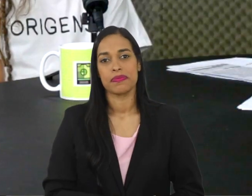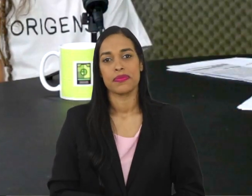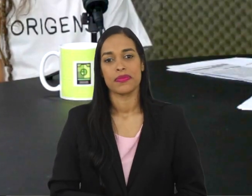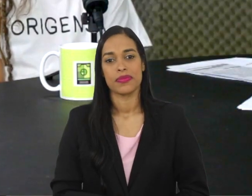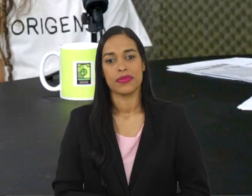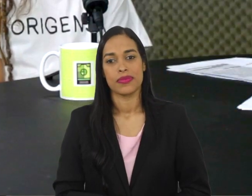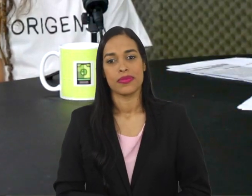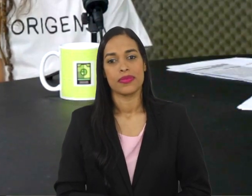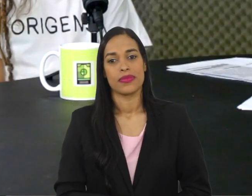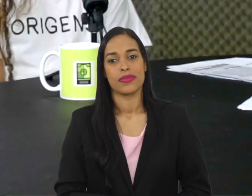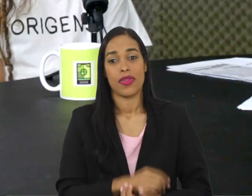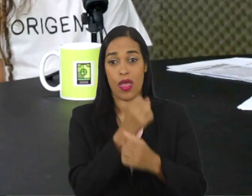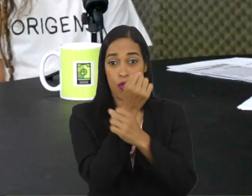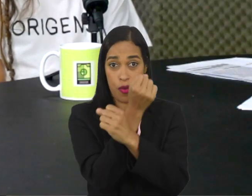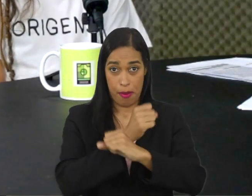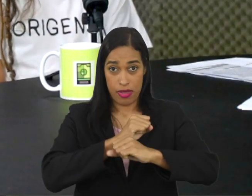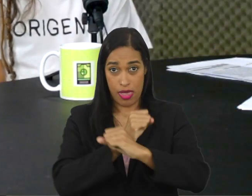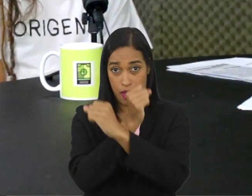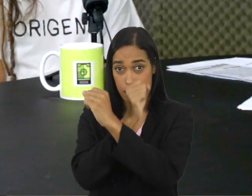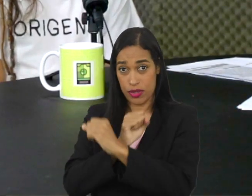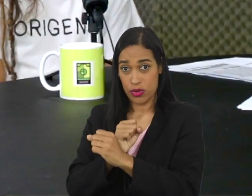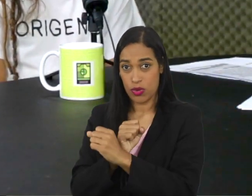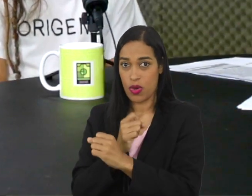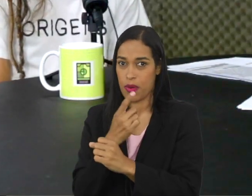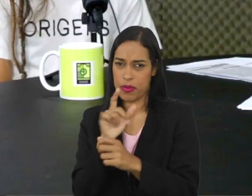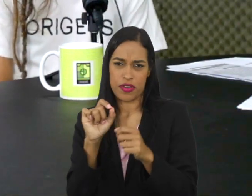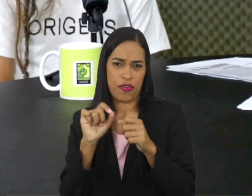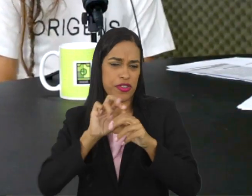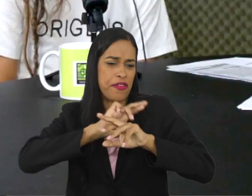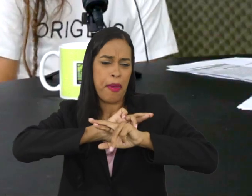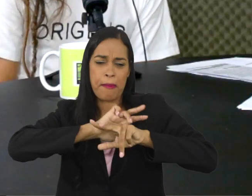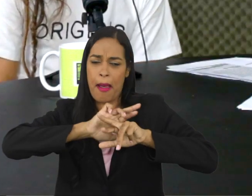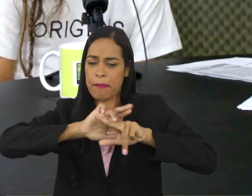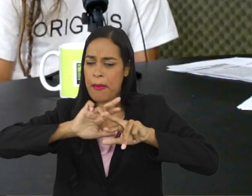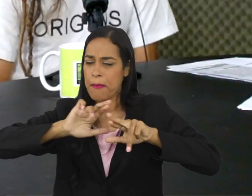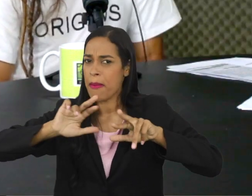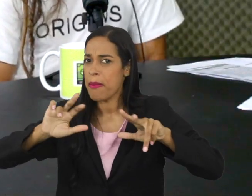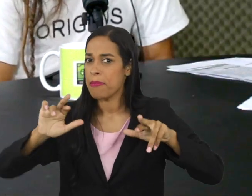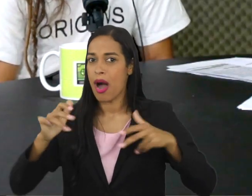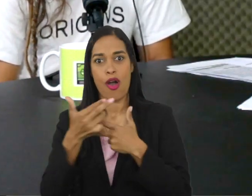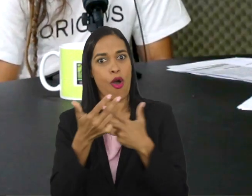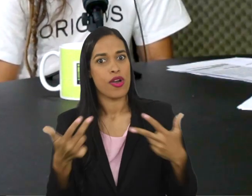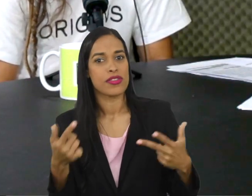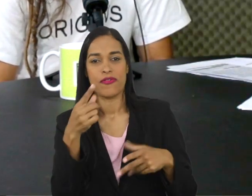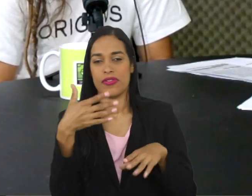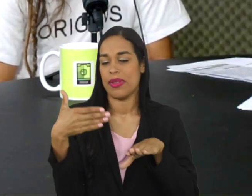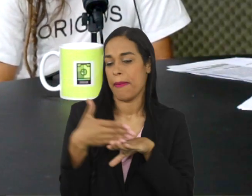isso. No maracatu, né? Porque você faz um monte de outras coisas, né?